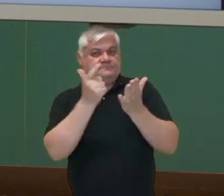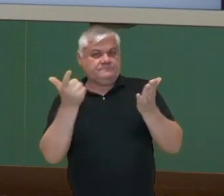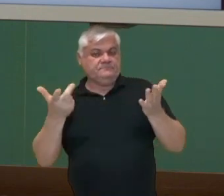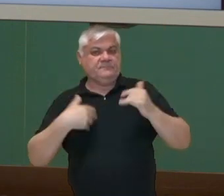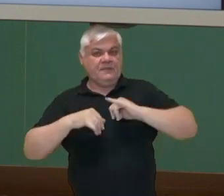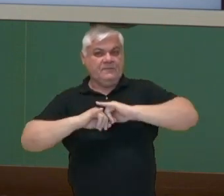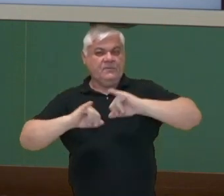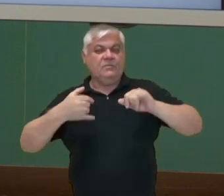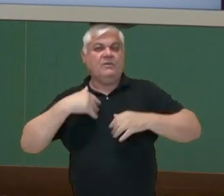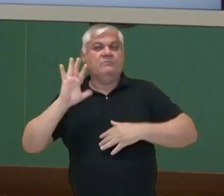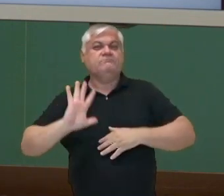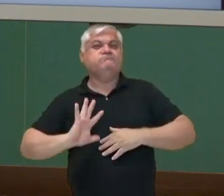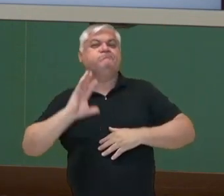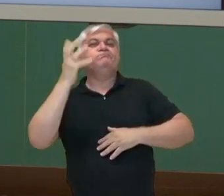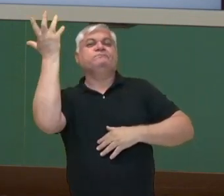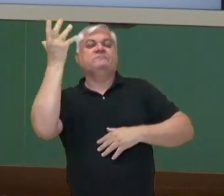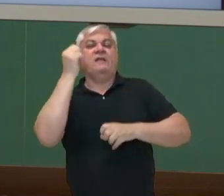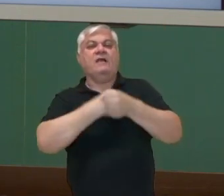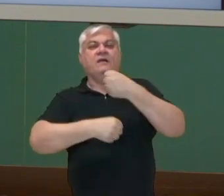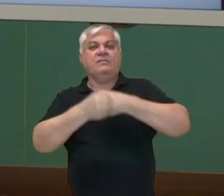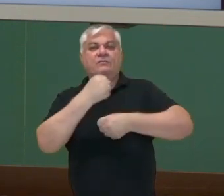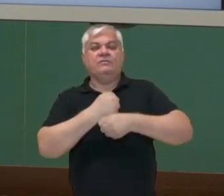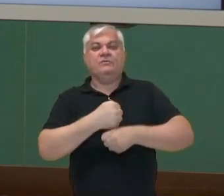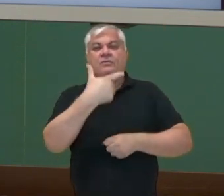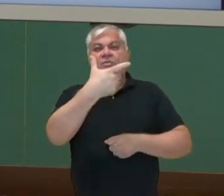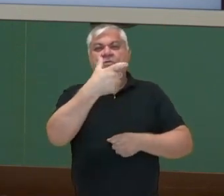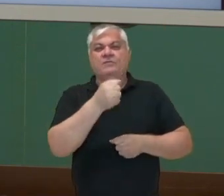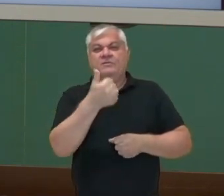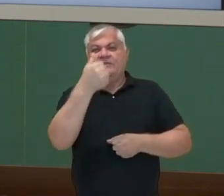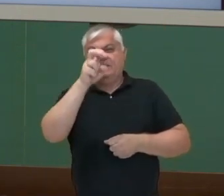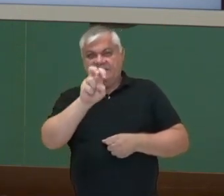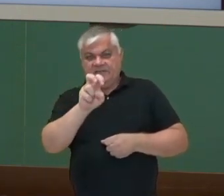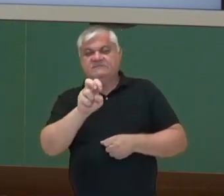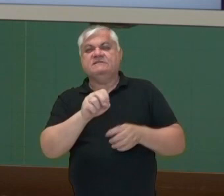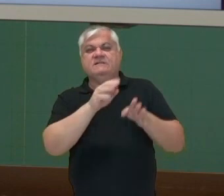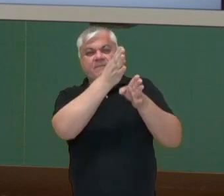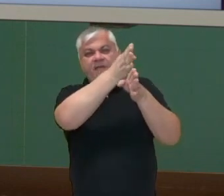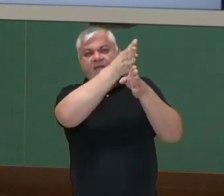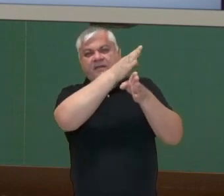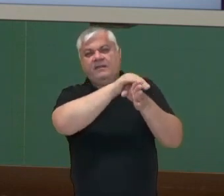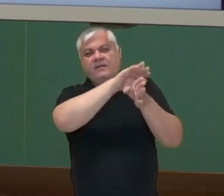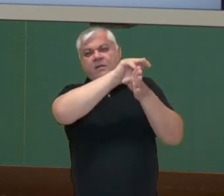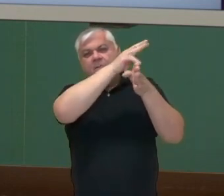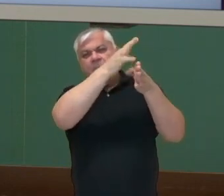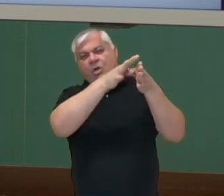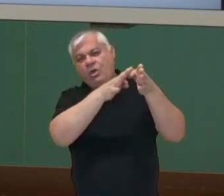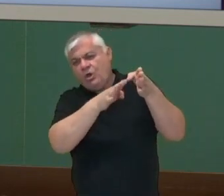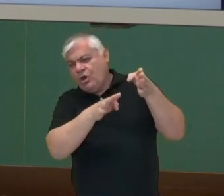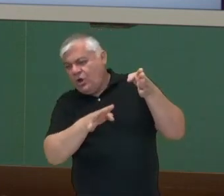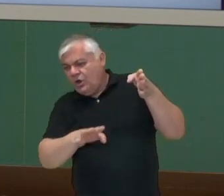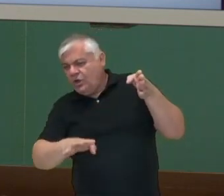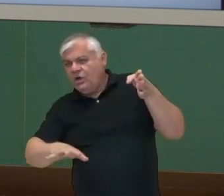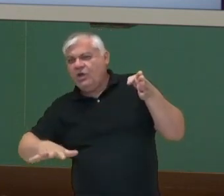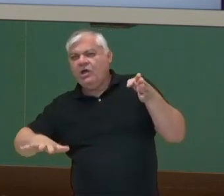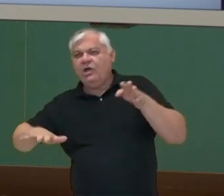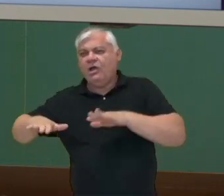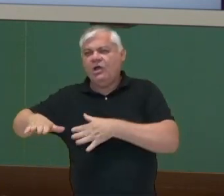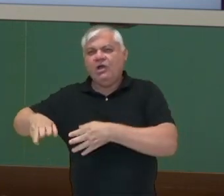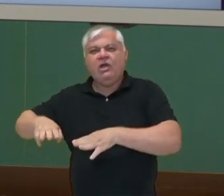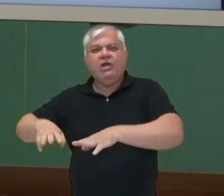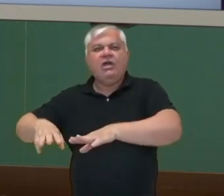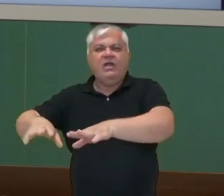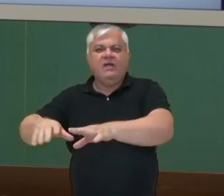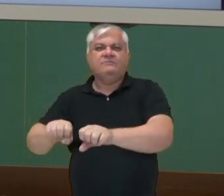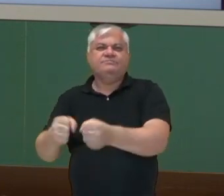questão do acidente que aconteceu em 2015, né? Da barragem do Fundão, na cidade de Mariana, em Minas Gerais, e que acabou atingindo o